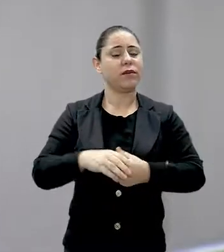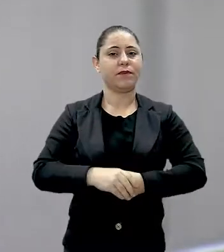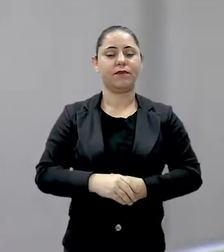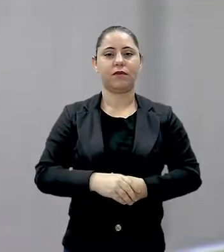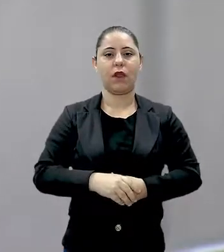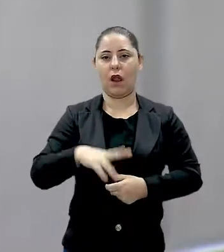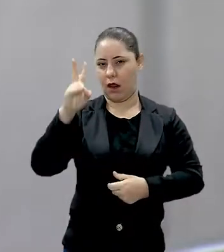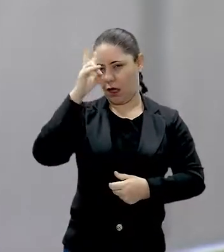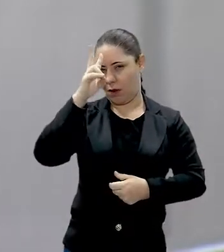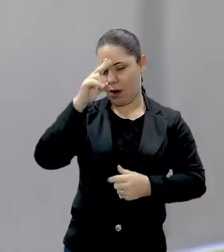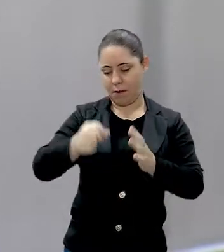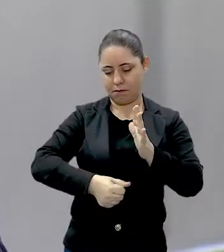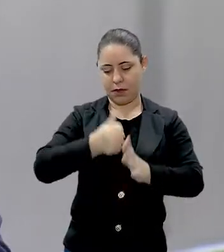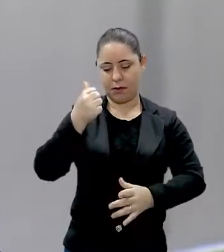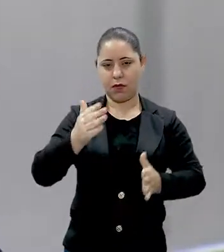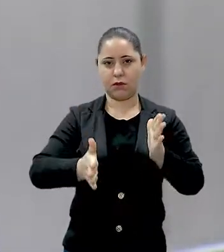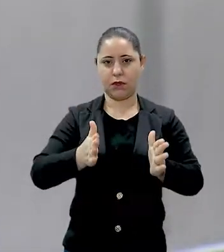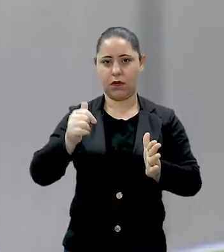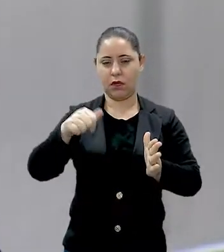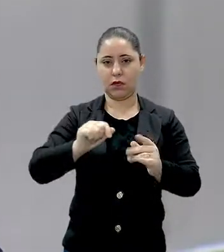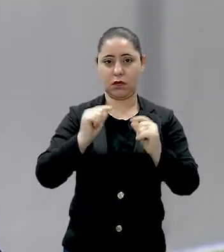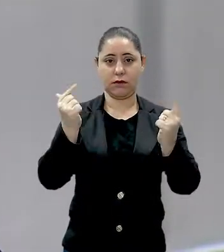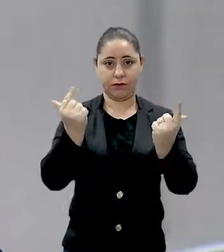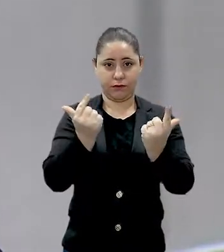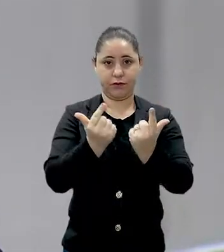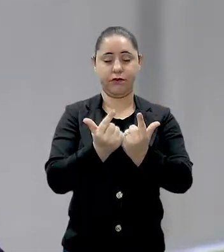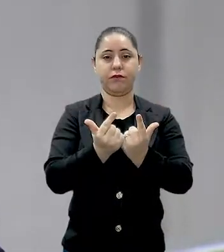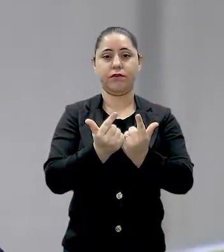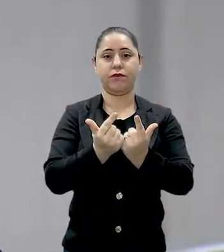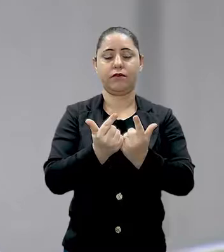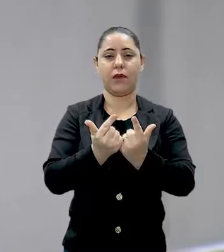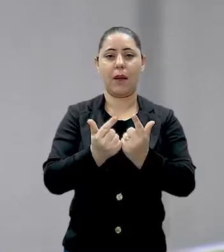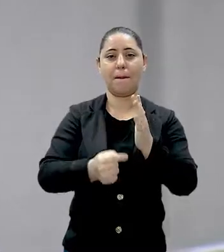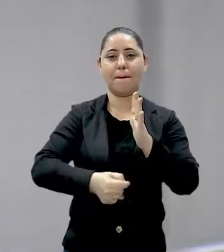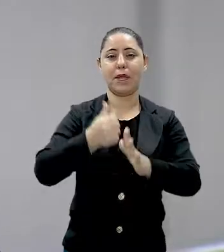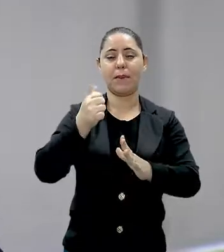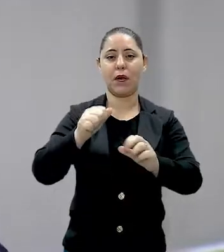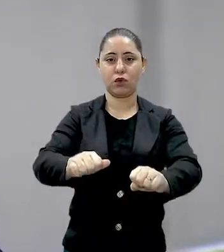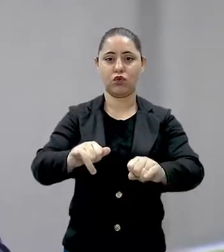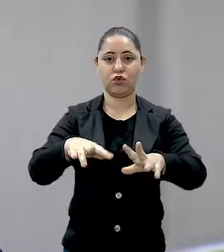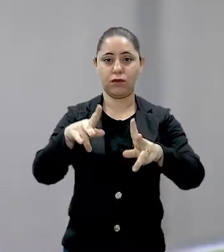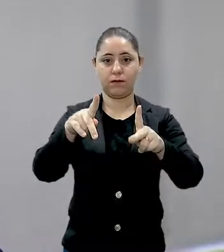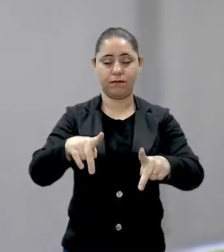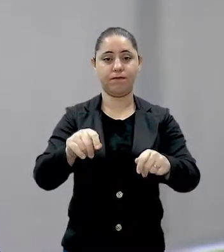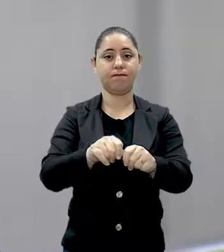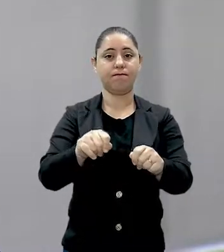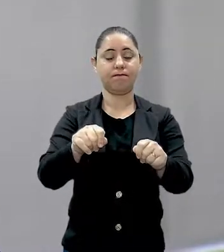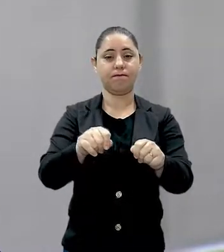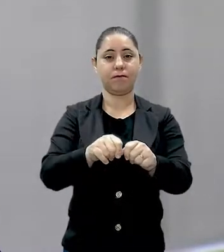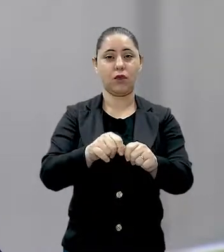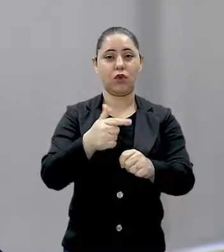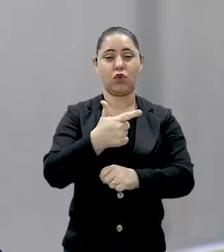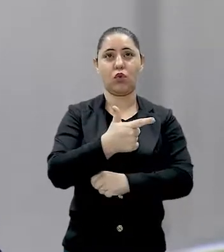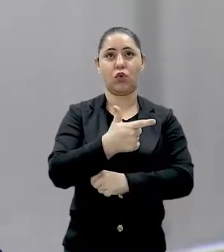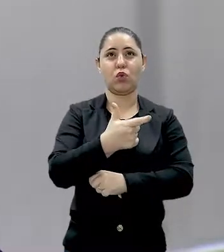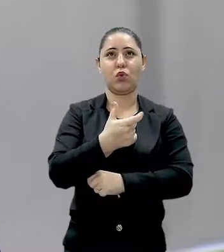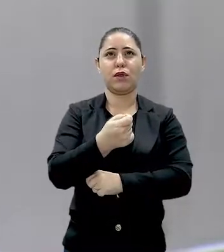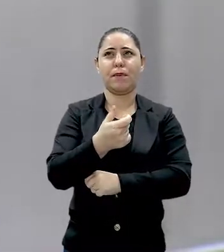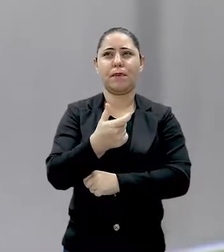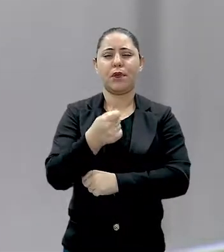nunca. Eu me lembro que no meu primeiro mandato aqui na Assembleia Legislativa, a primeira audiência pública que eu fiz